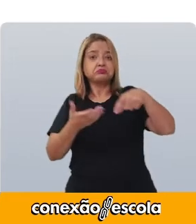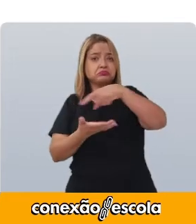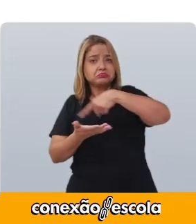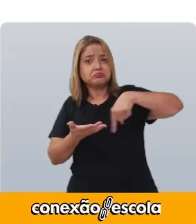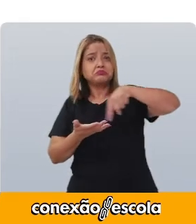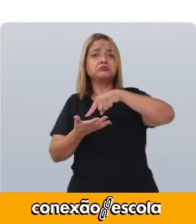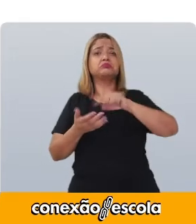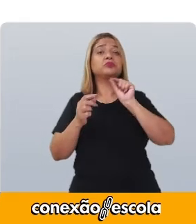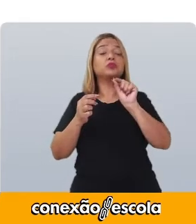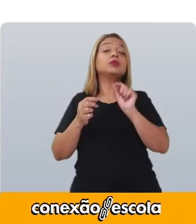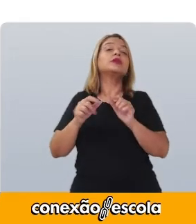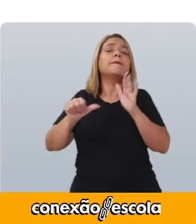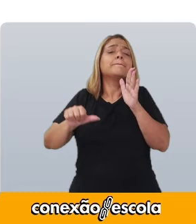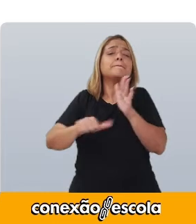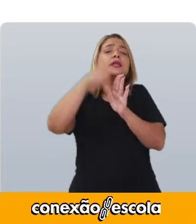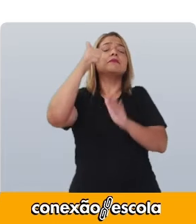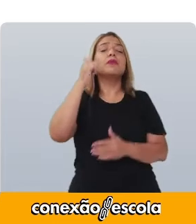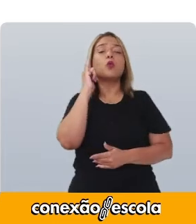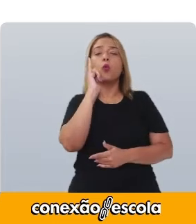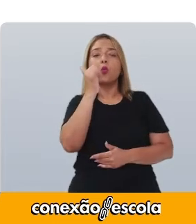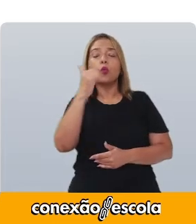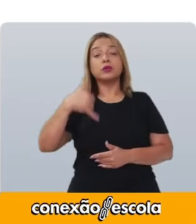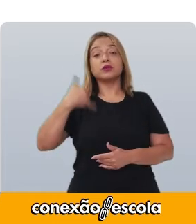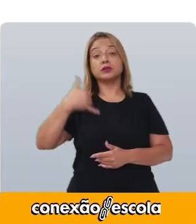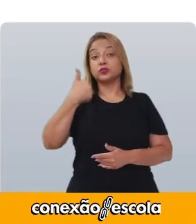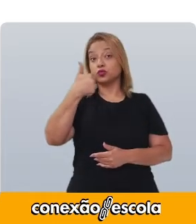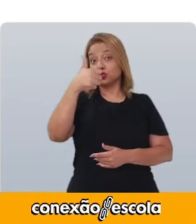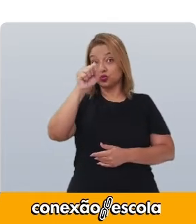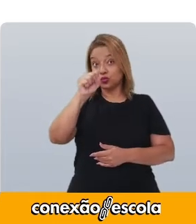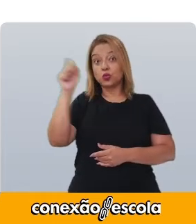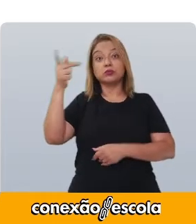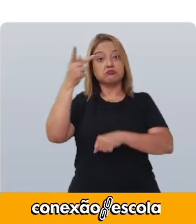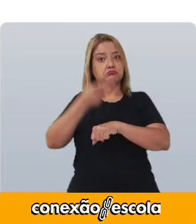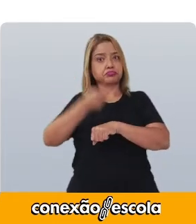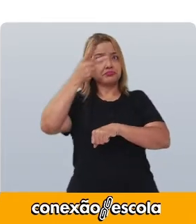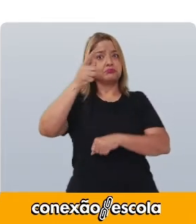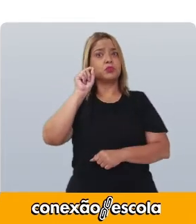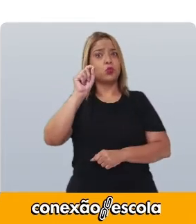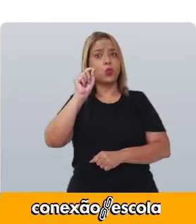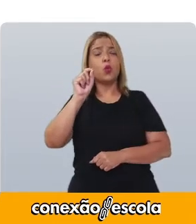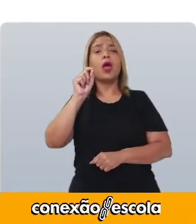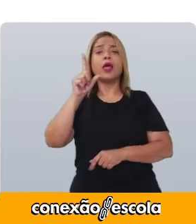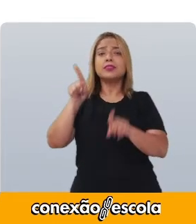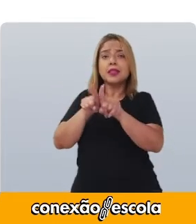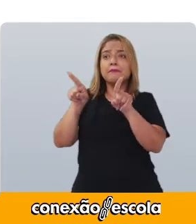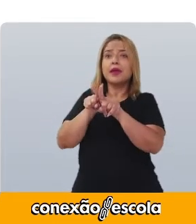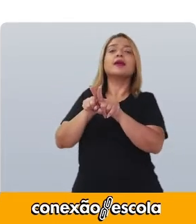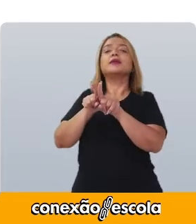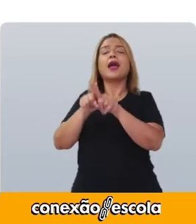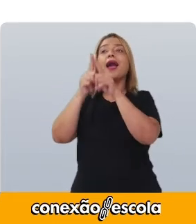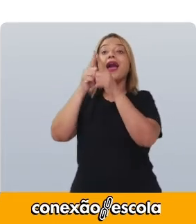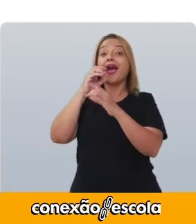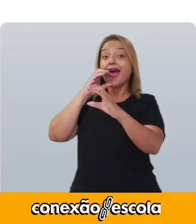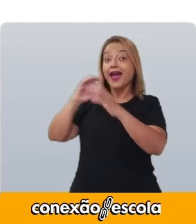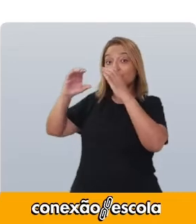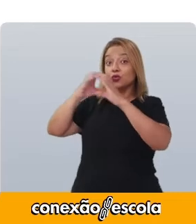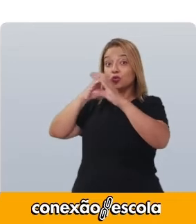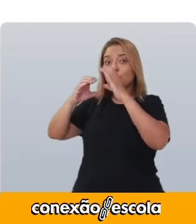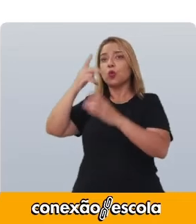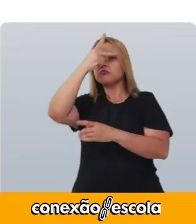Escreveu seu primeiro conto aos 18 anos, ganhando destaque como cantor a partir de